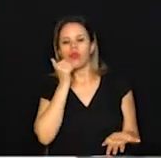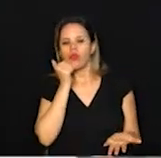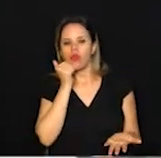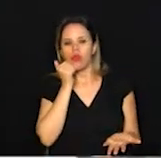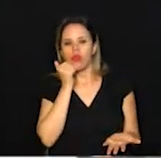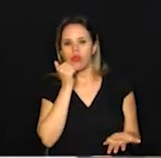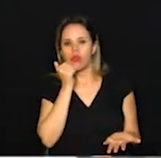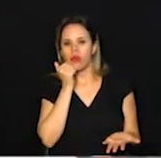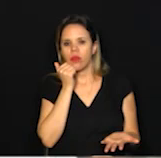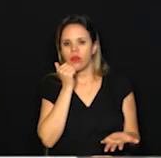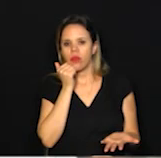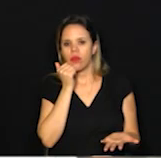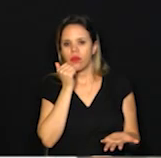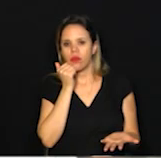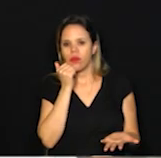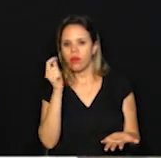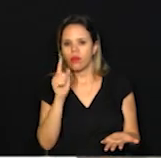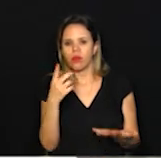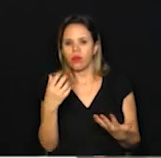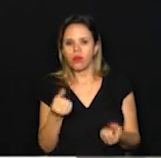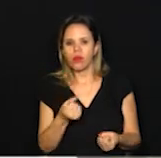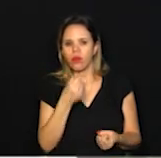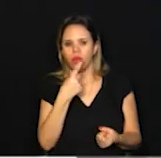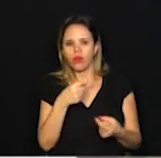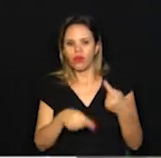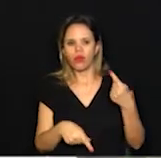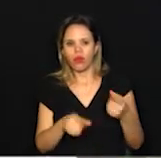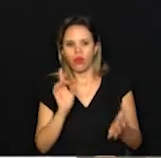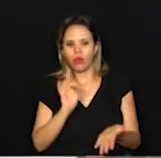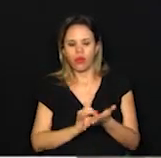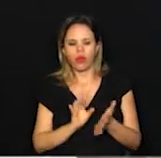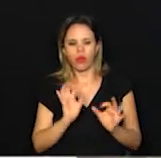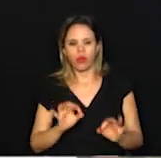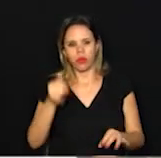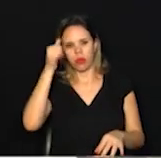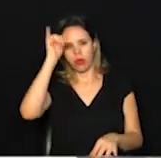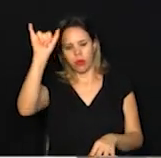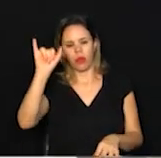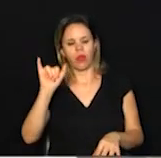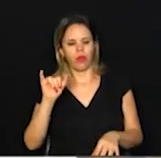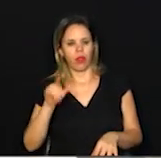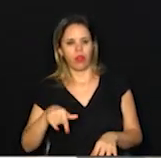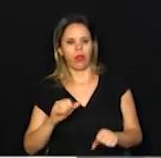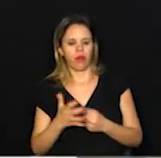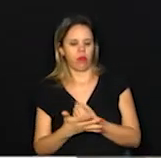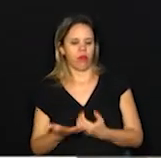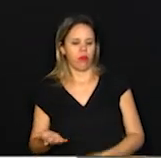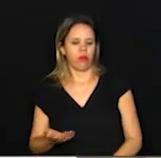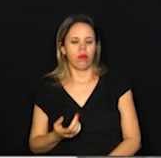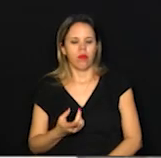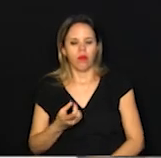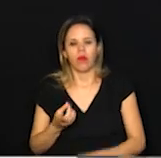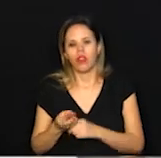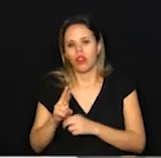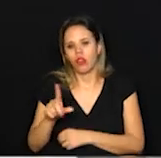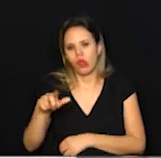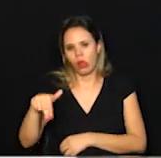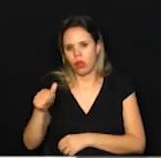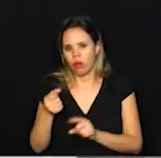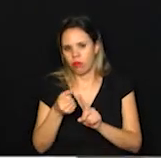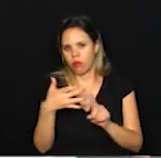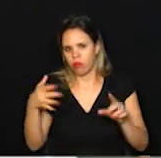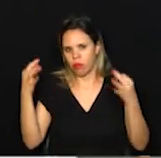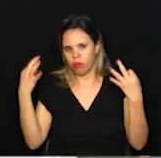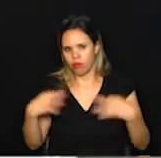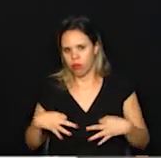não reconhece esse medicamento como eficaz no combate a essa pandemia? A doutora Luciana deu uma